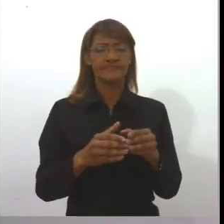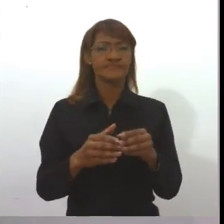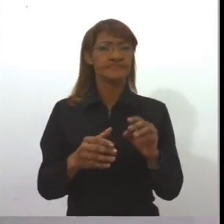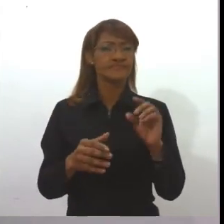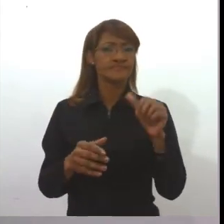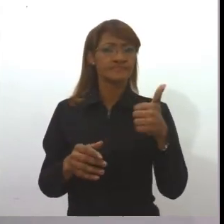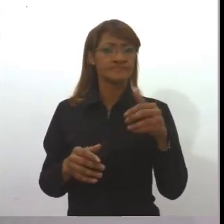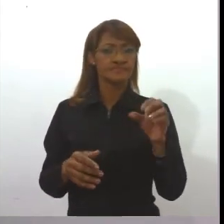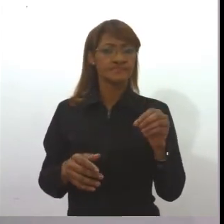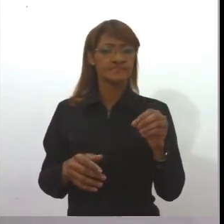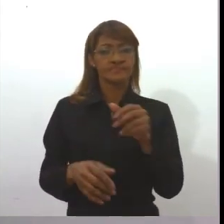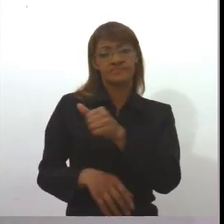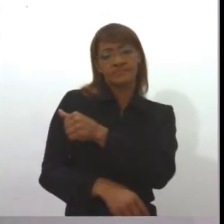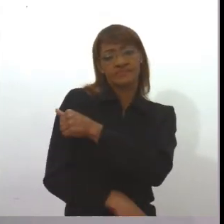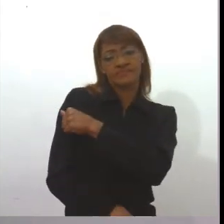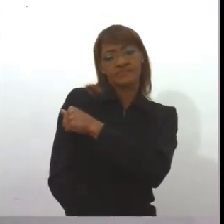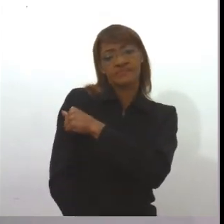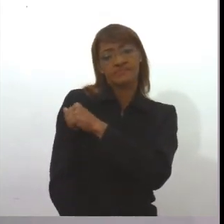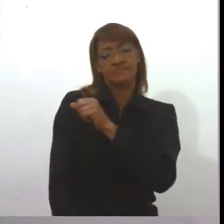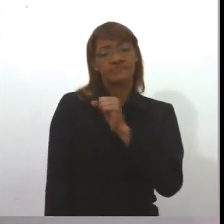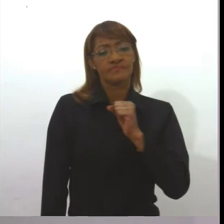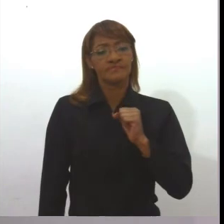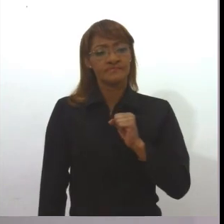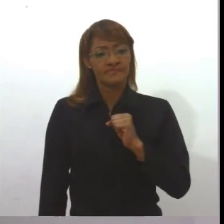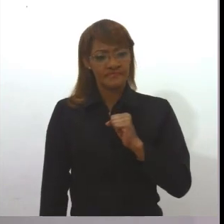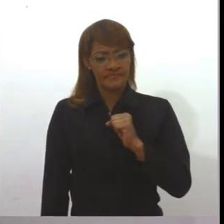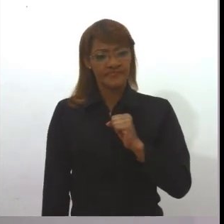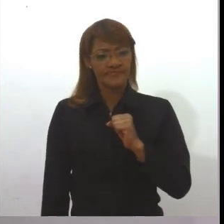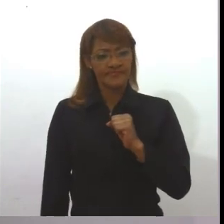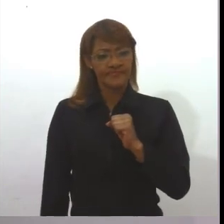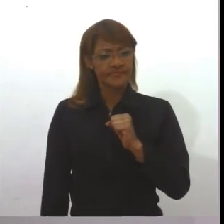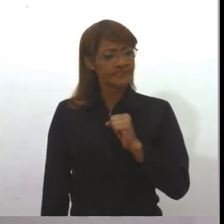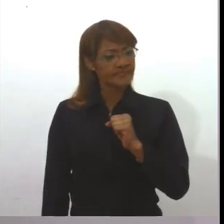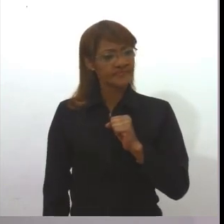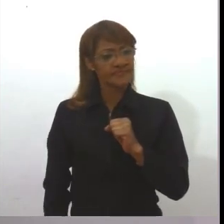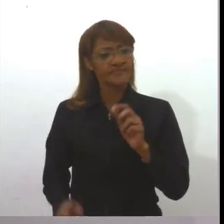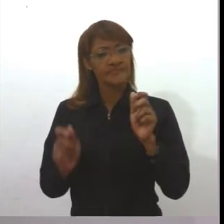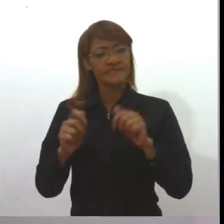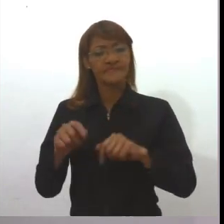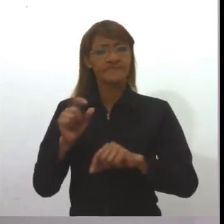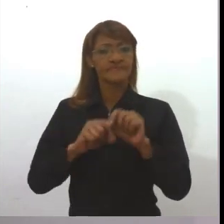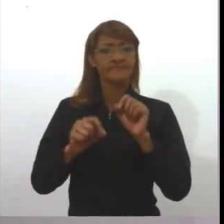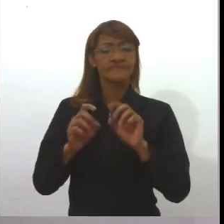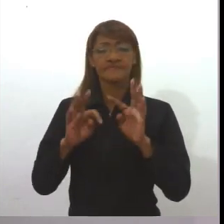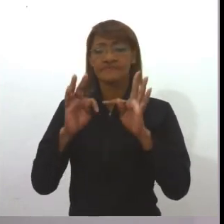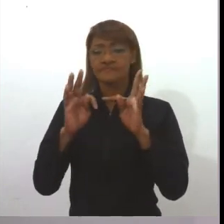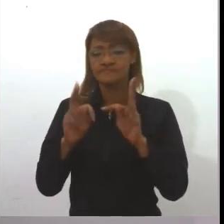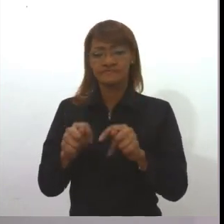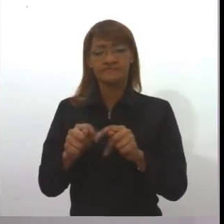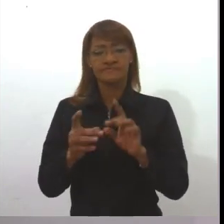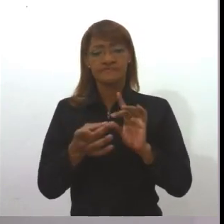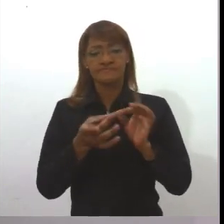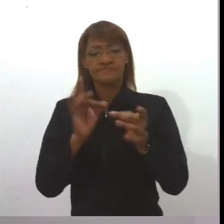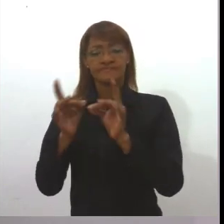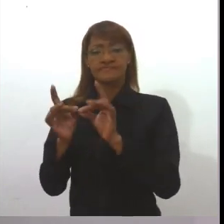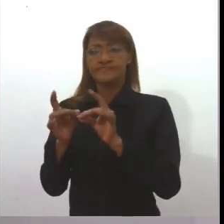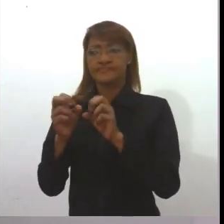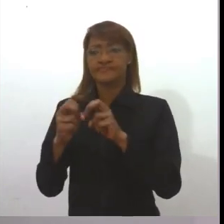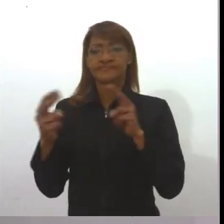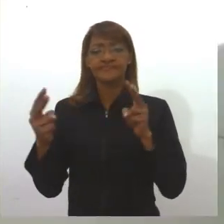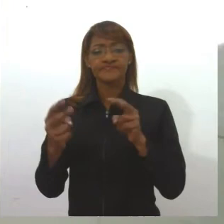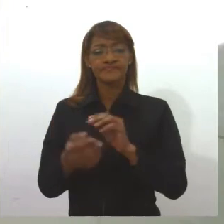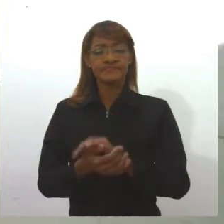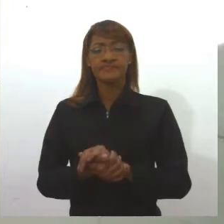alunos, eles estarão com toda a estrutura de áudio e vídeo que precisarão para poder fazer a oficina de forma virtual. E